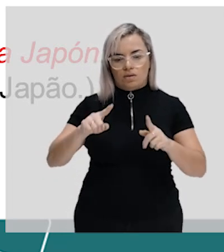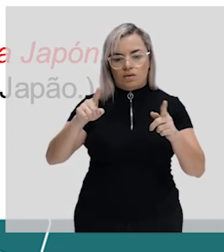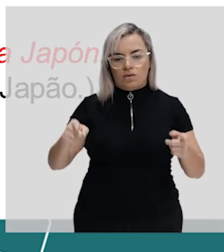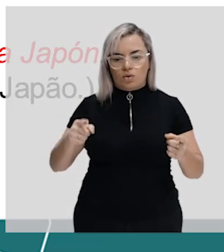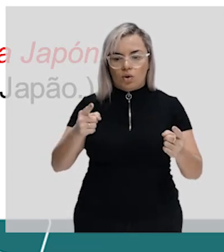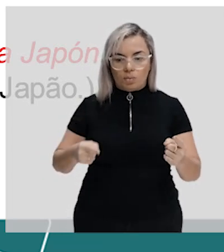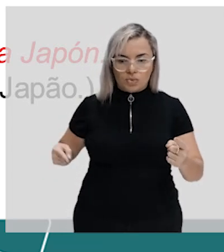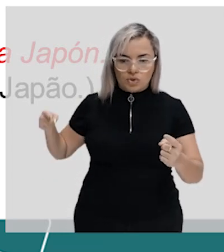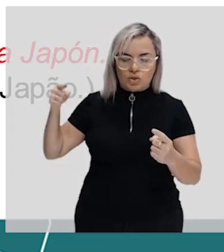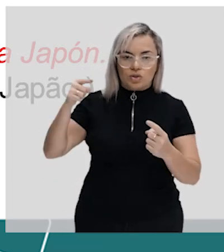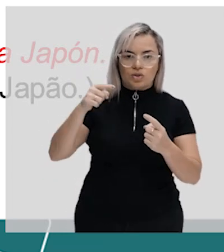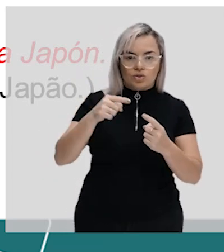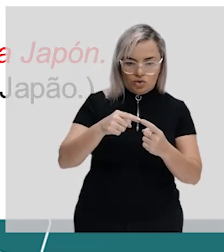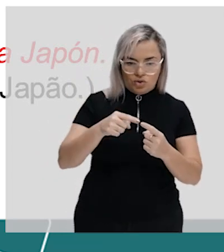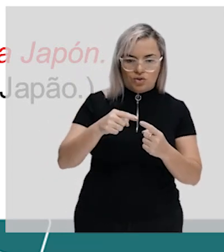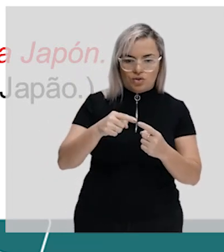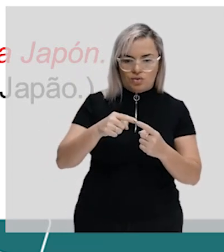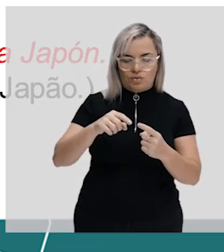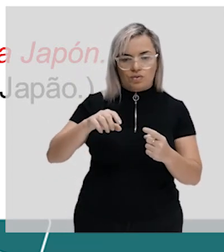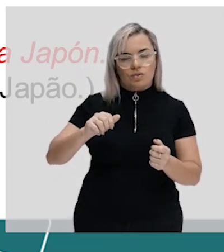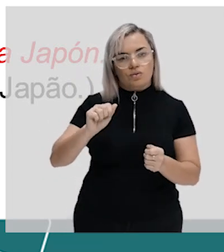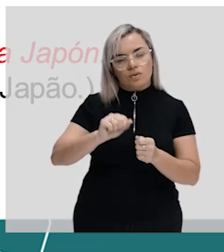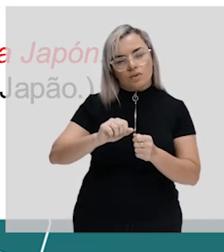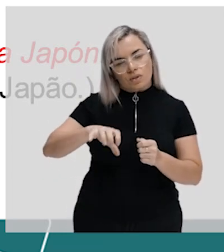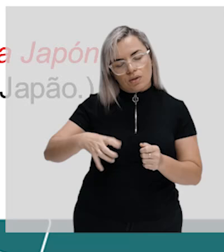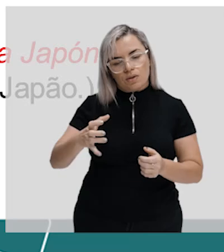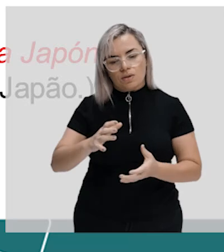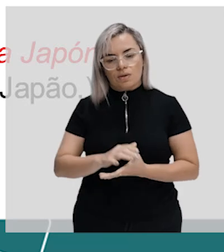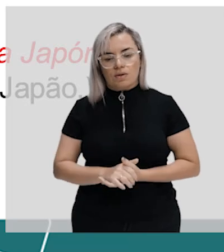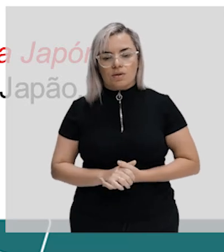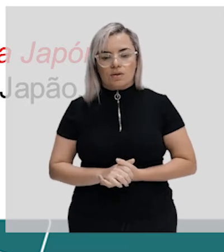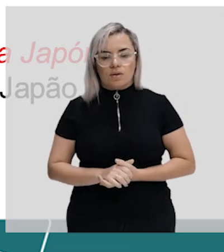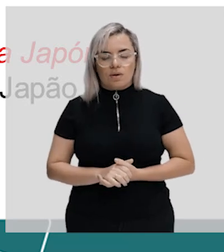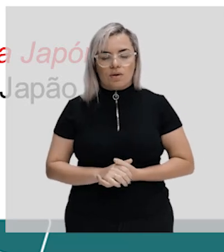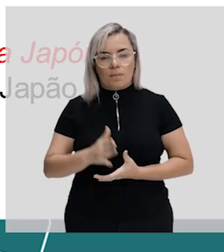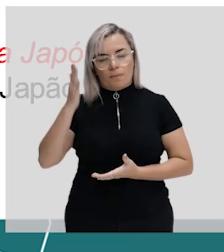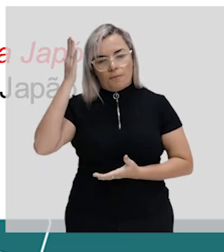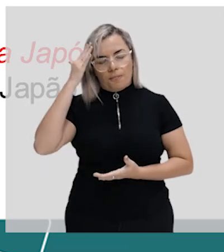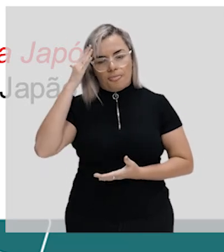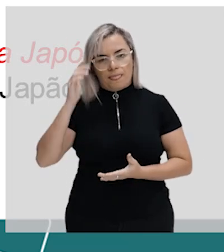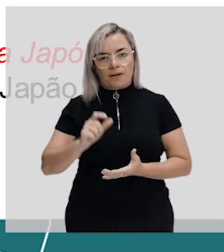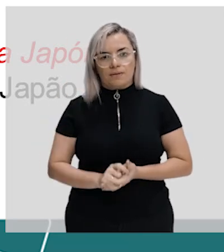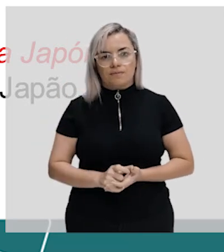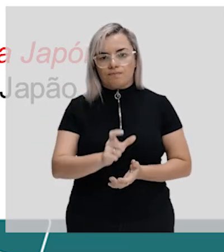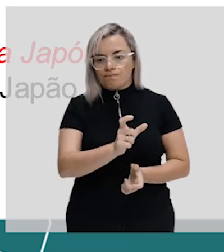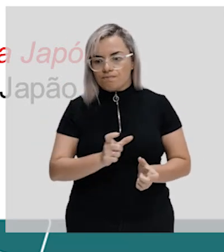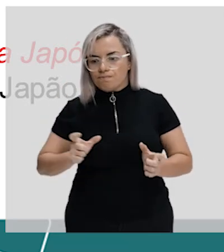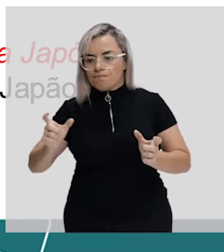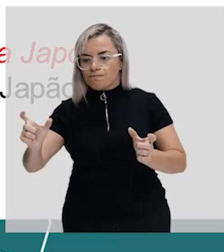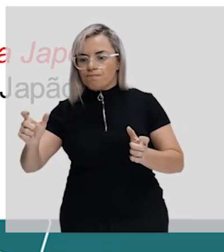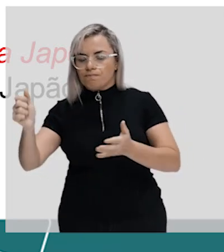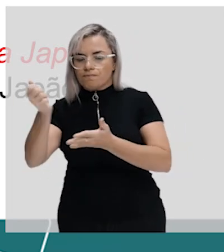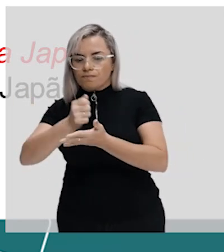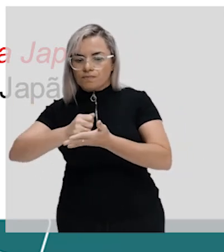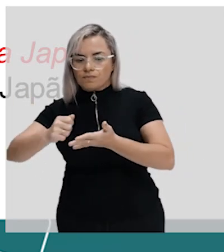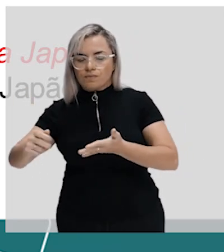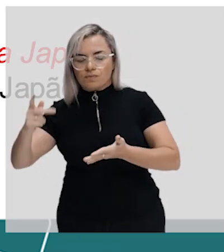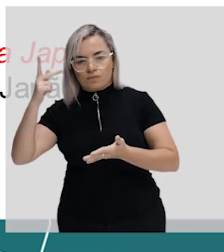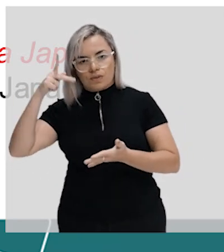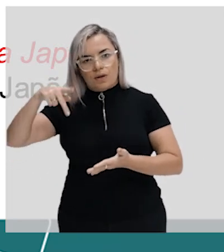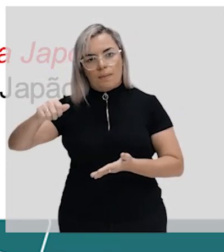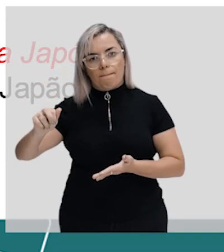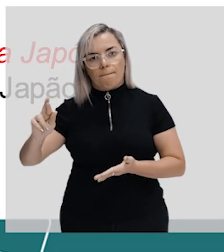vocês entenderem e não dispersarem. Do lado, vocês escrevam para, que é